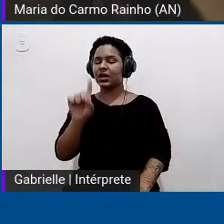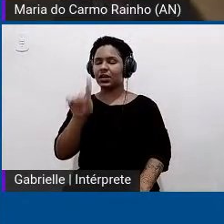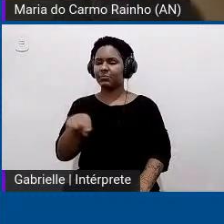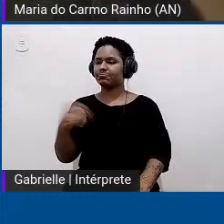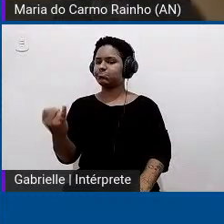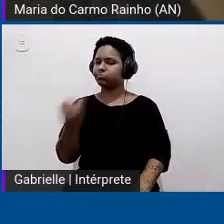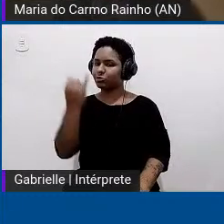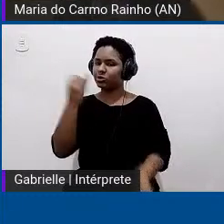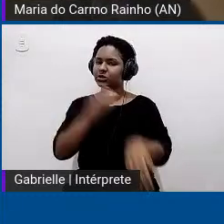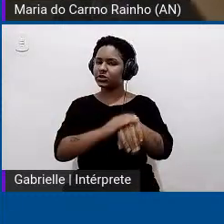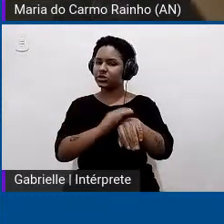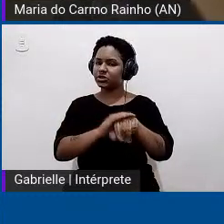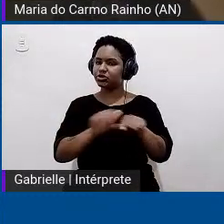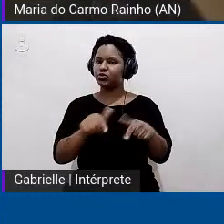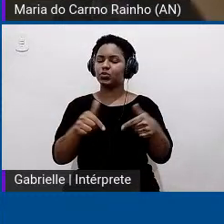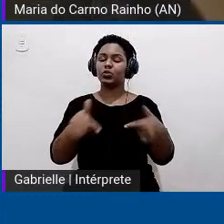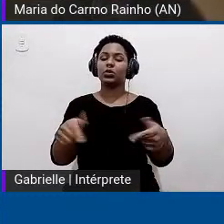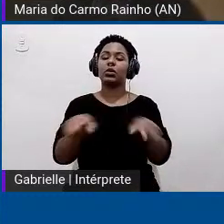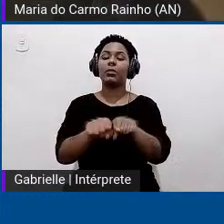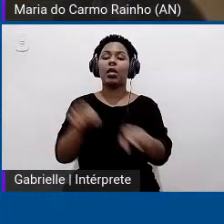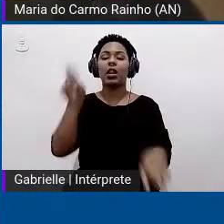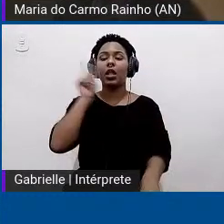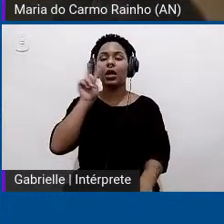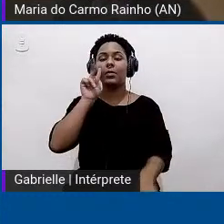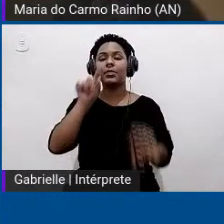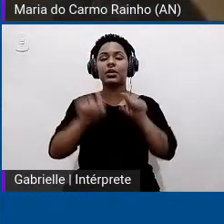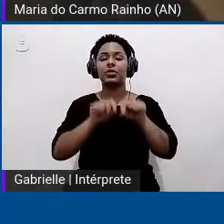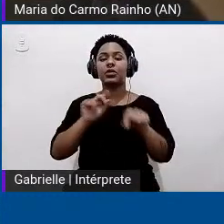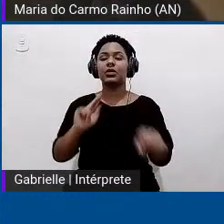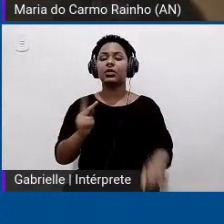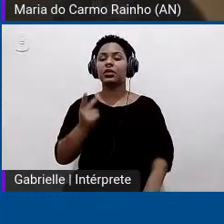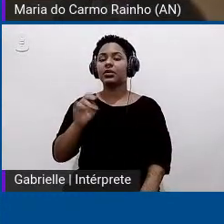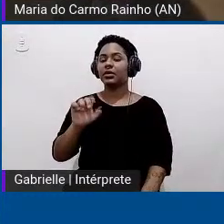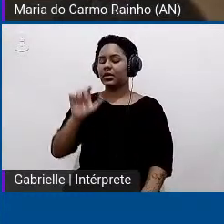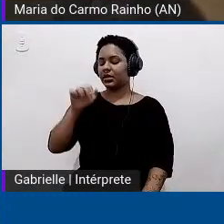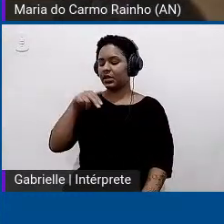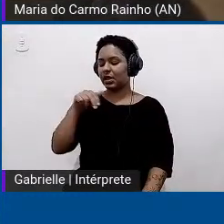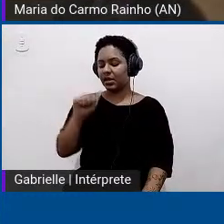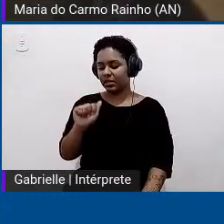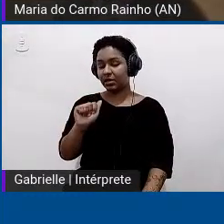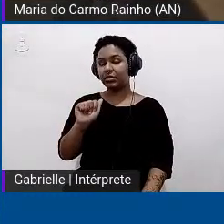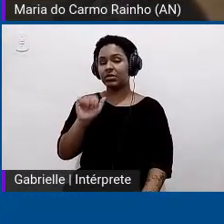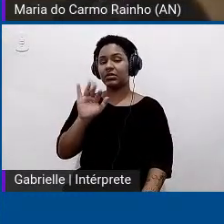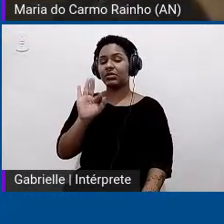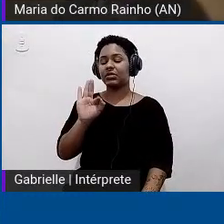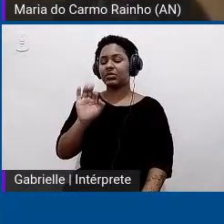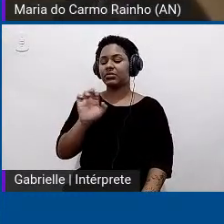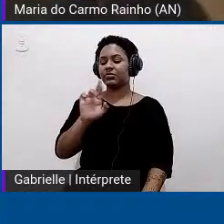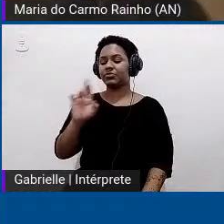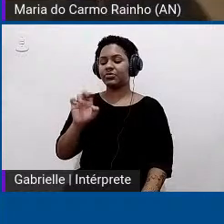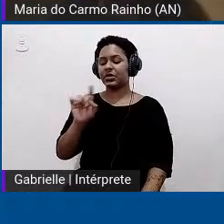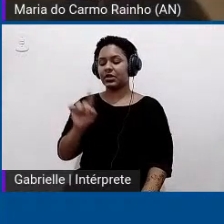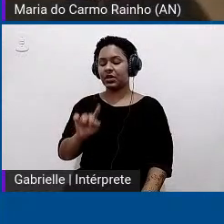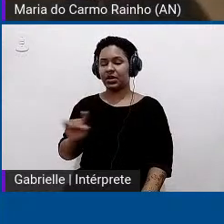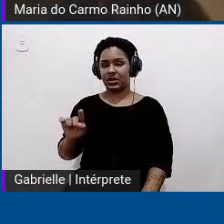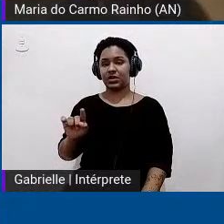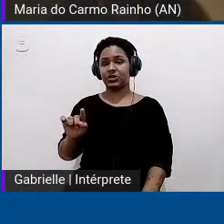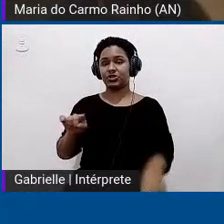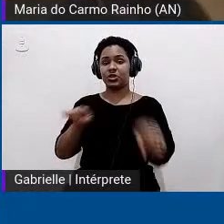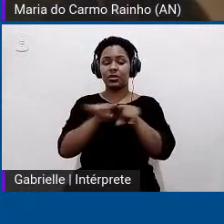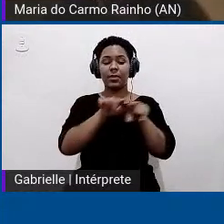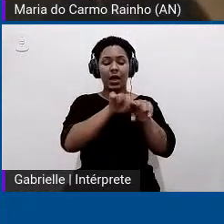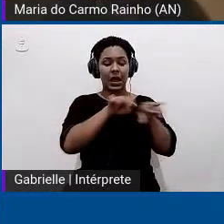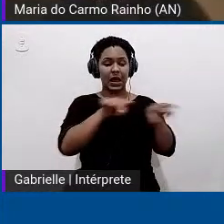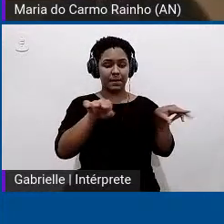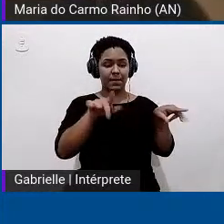e lembrar também da Helena Ferrez e suas irmãs, que, ao fazer essa doação,